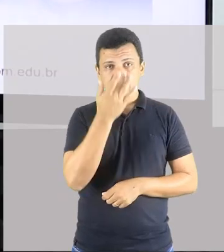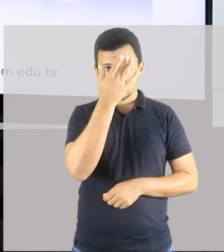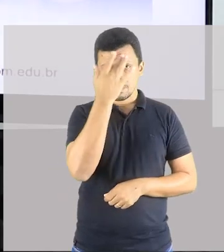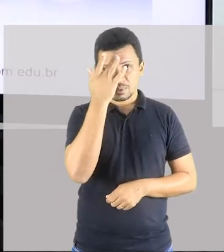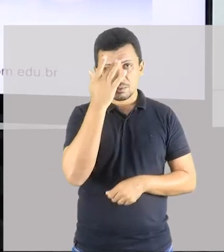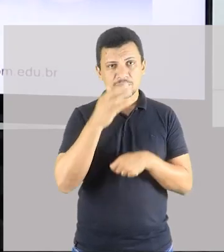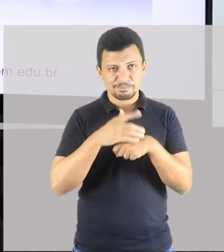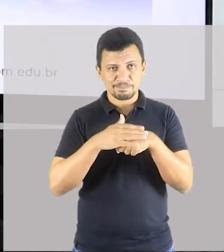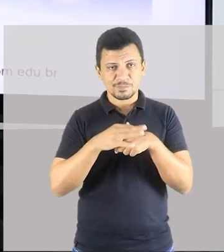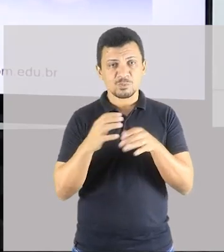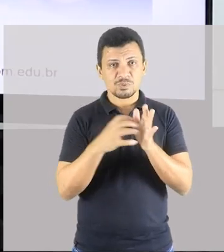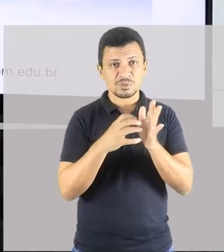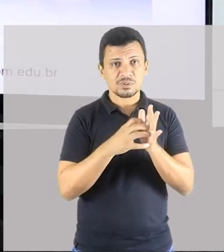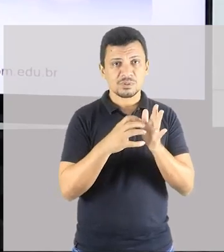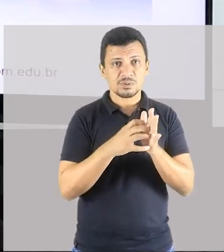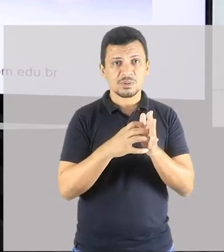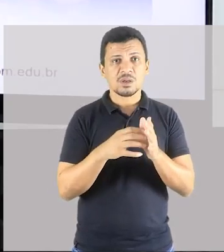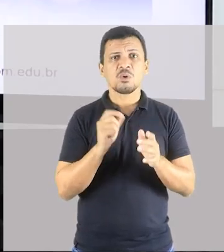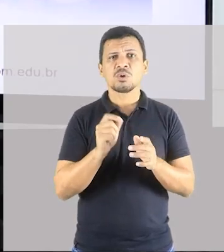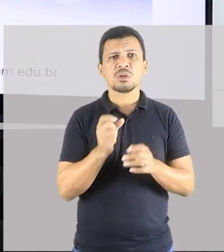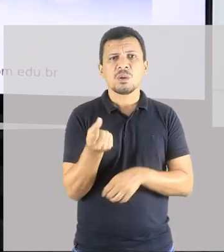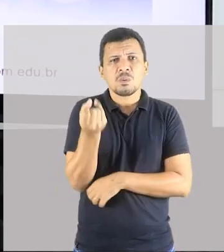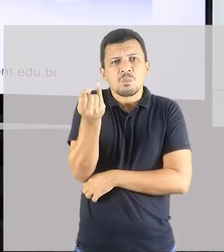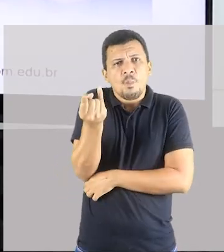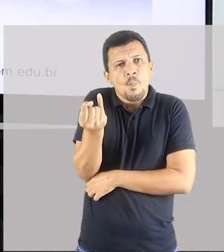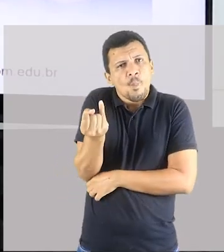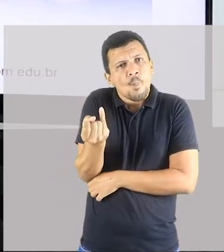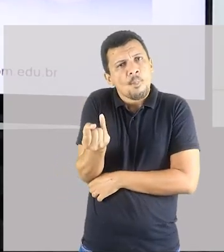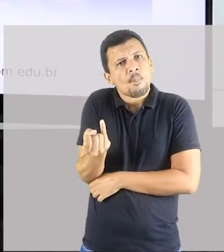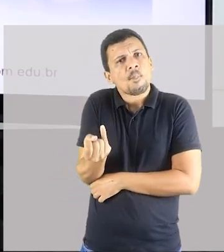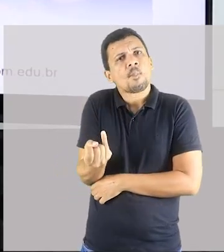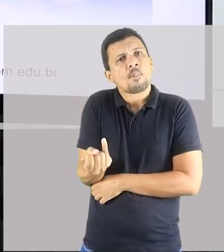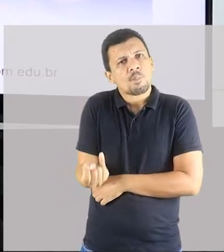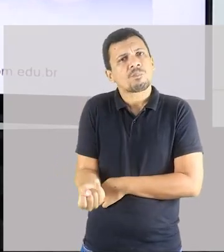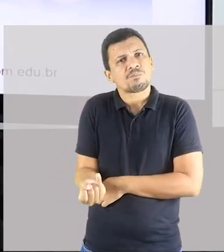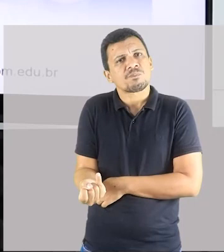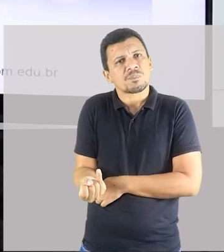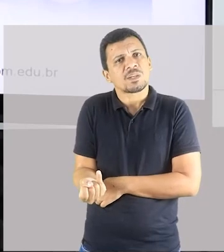têm uma grande perda de massa muscular, tá bom? Então,